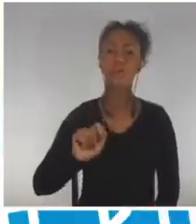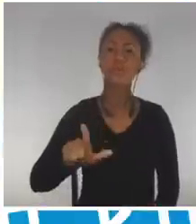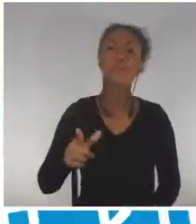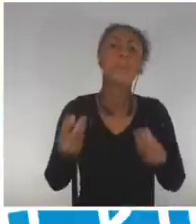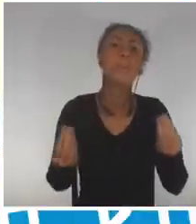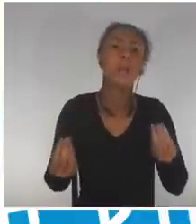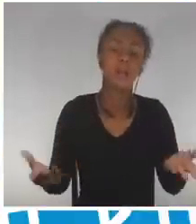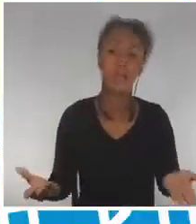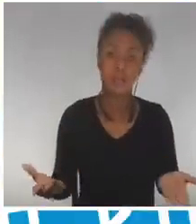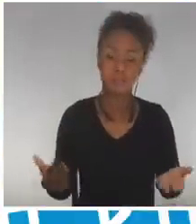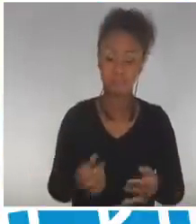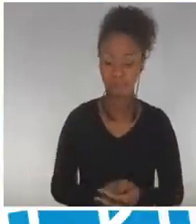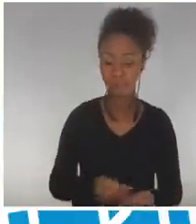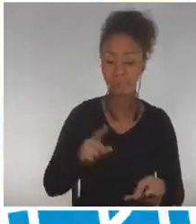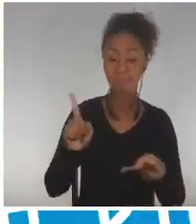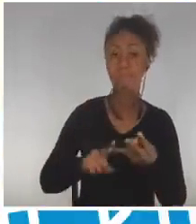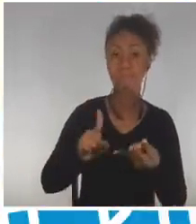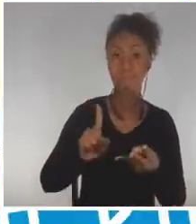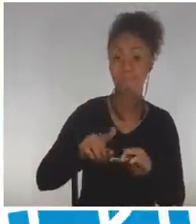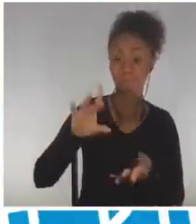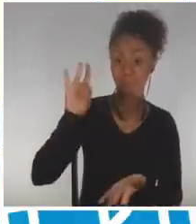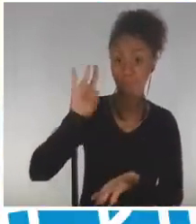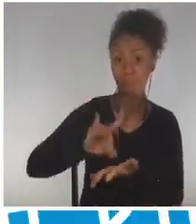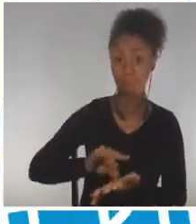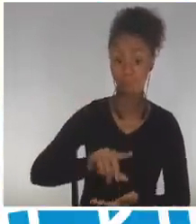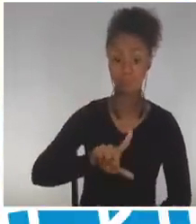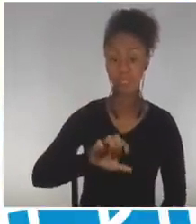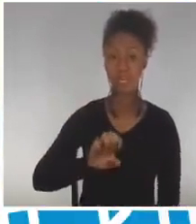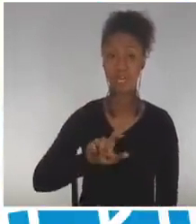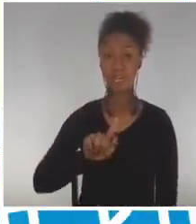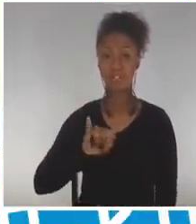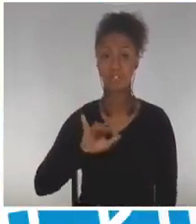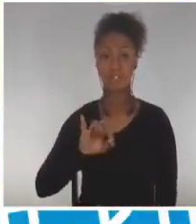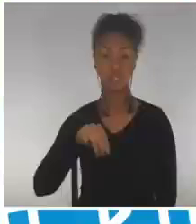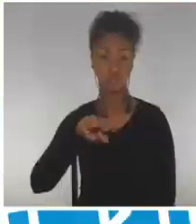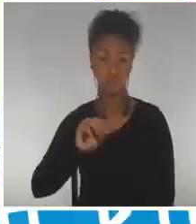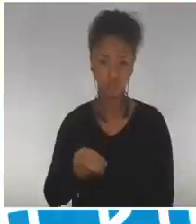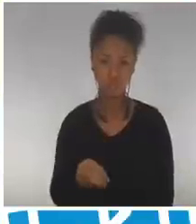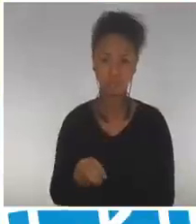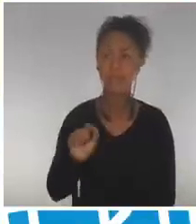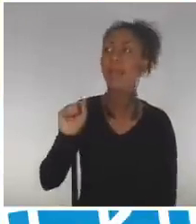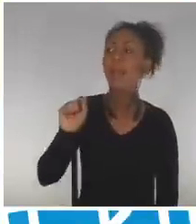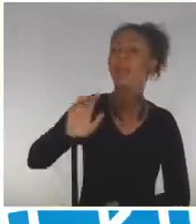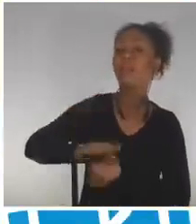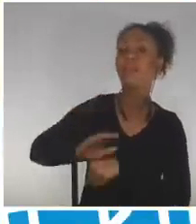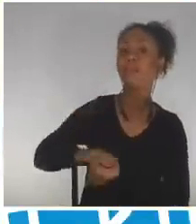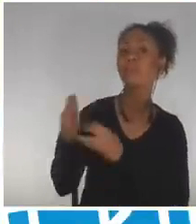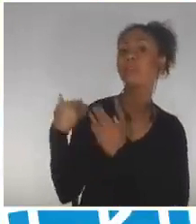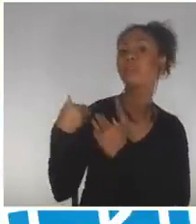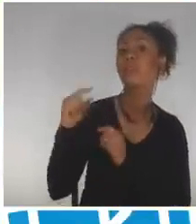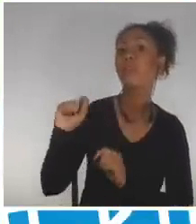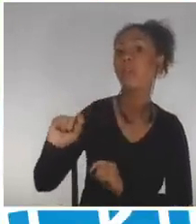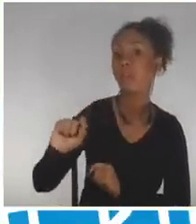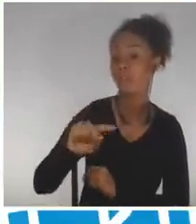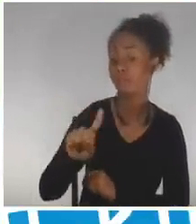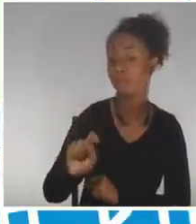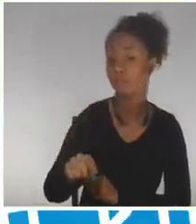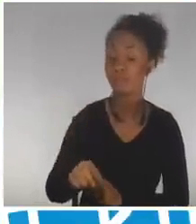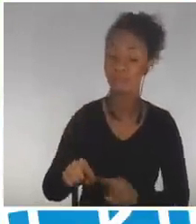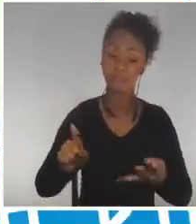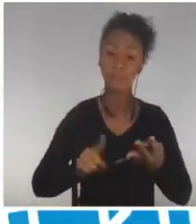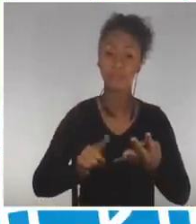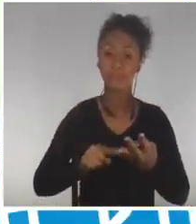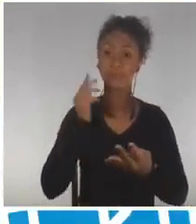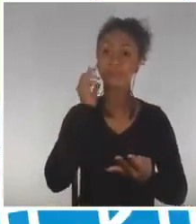O terceiro, a legitimidade, de como vai ser feito e por quem vai ser feito. E o quarto, da fidedignidade